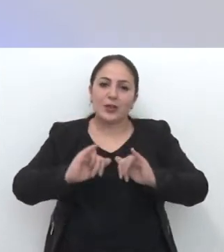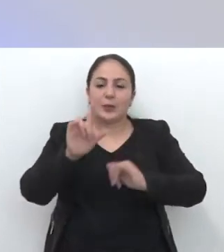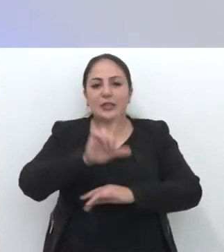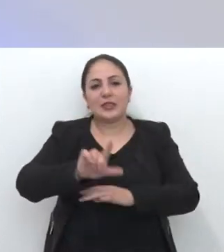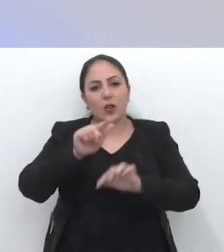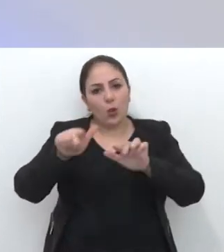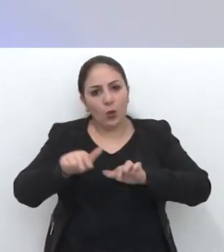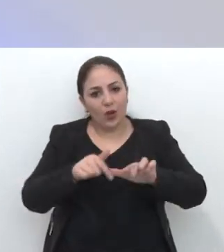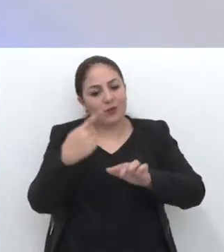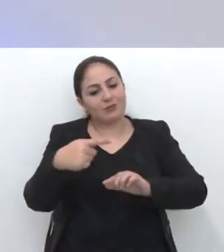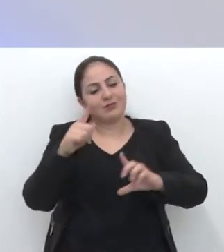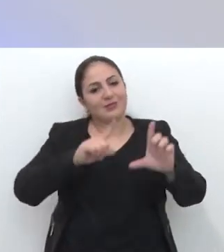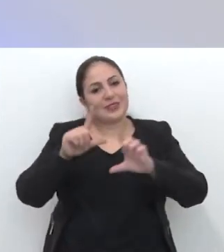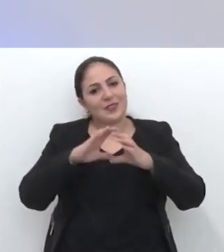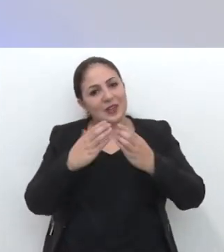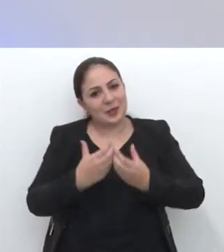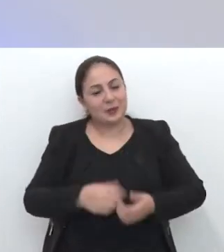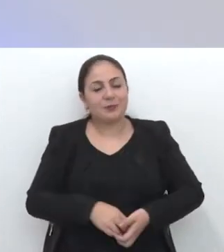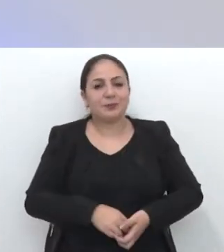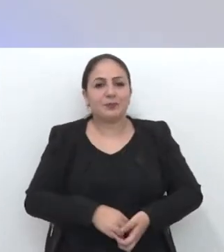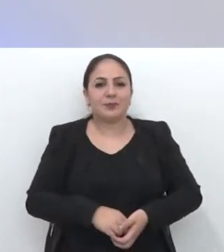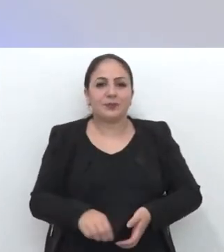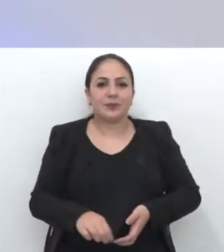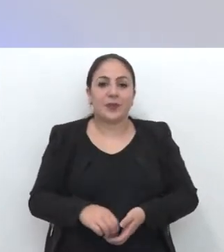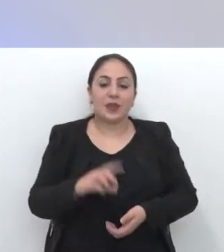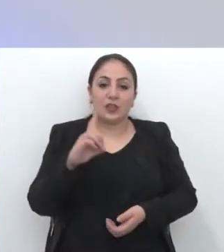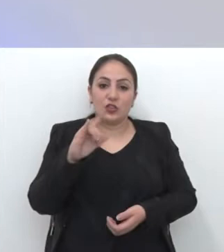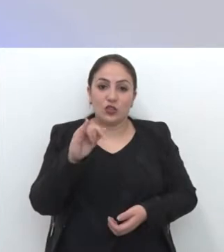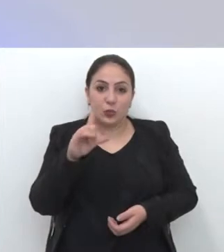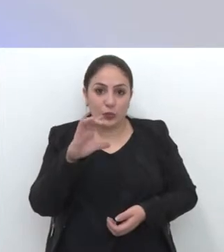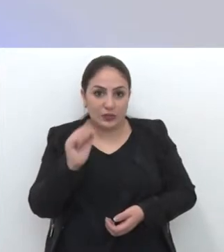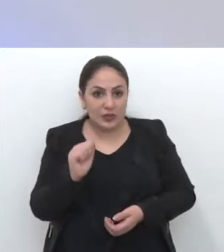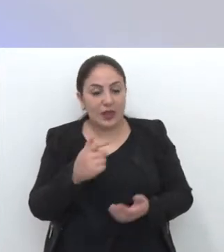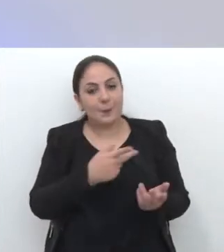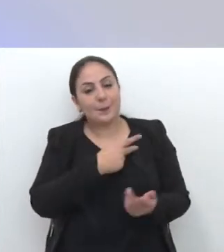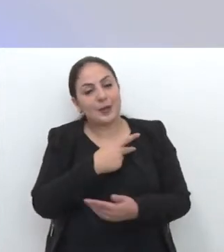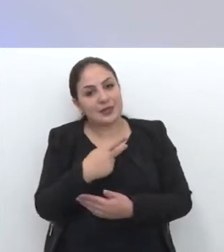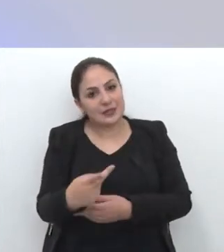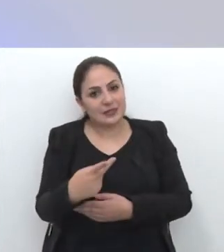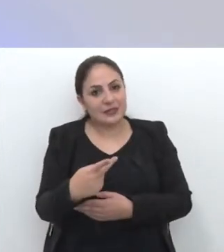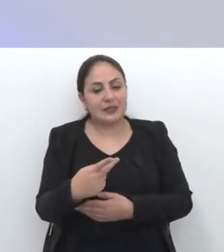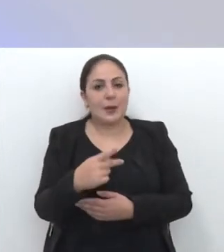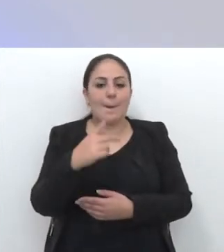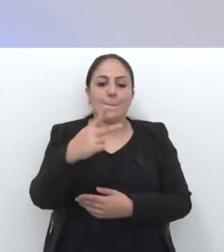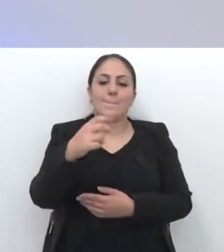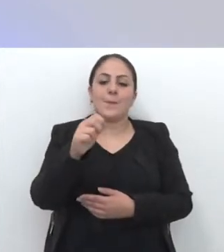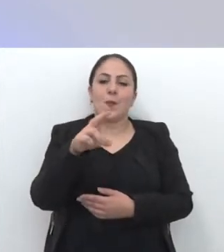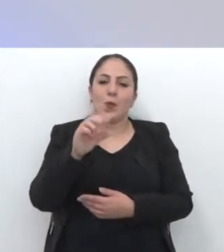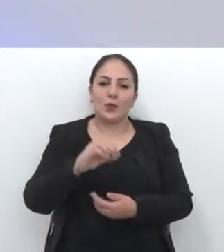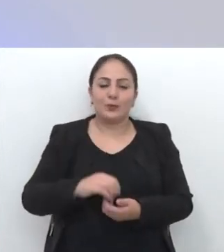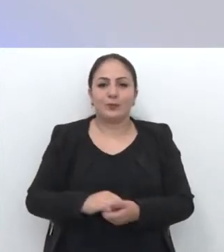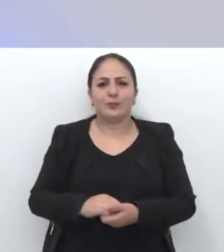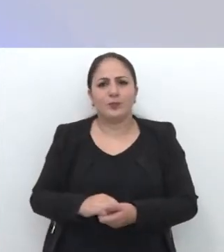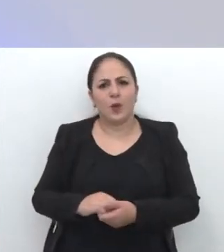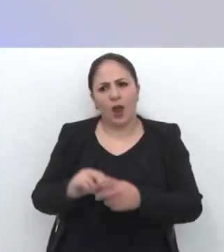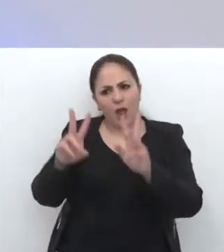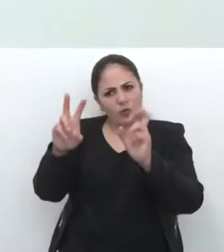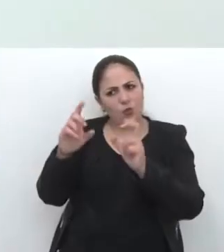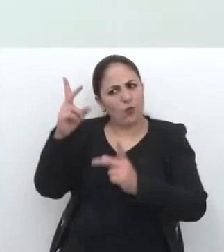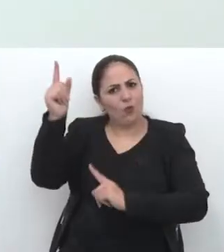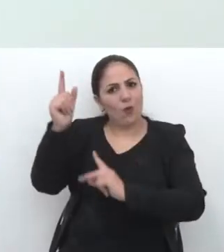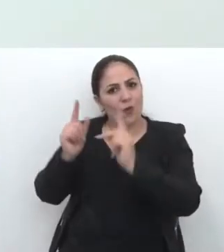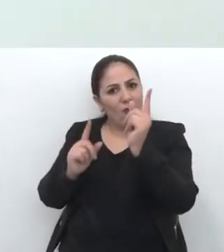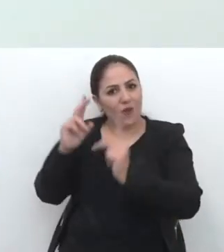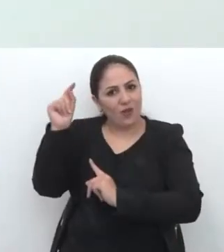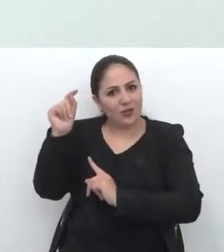programa Literatura Local aqui na TV Câmara. Dilce Cortese recebe o presidente do CIOF, Paulo Dutra. O